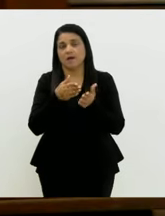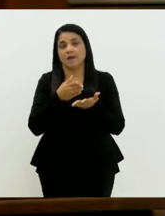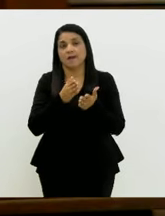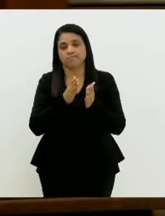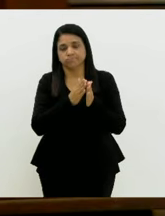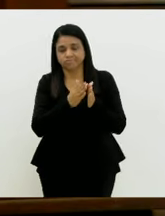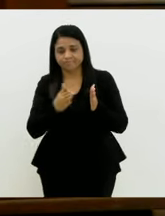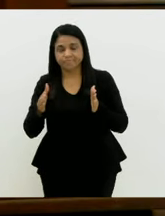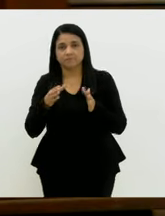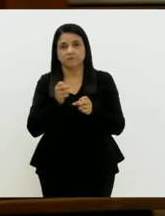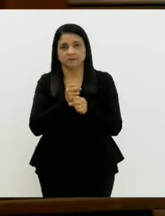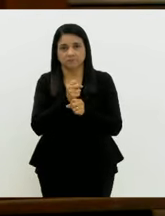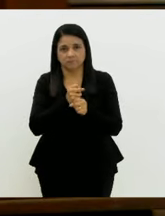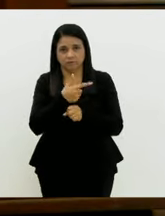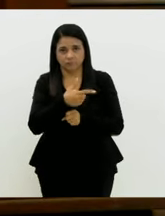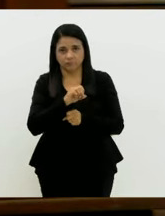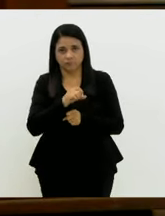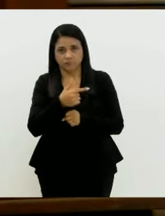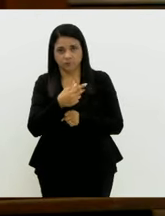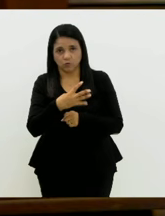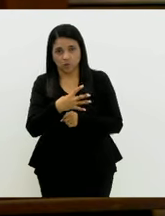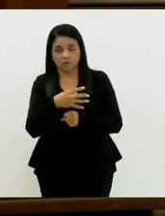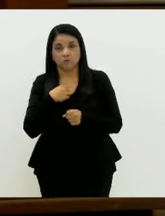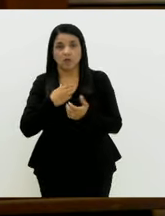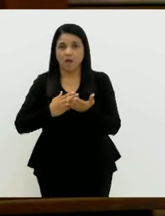aprovar o IPVA